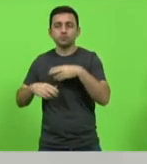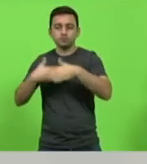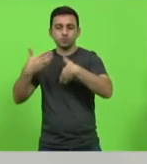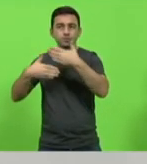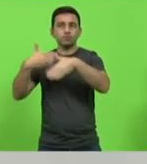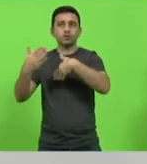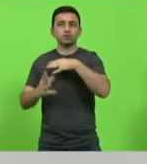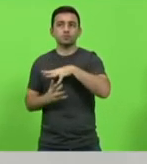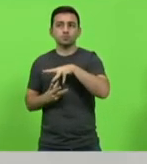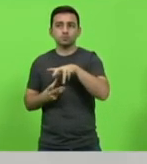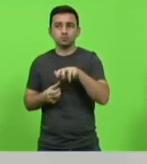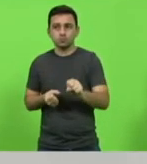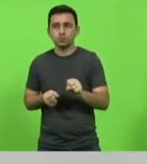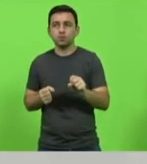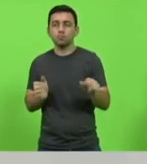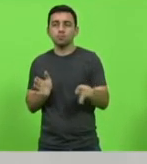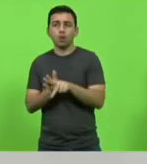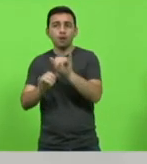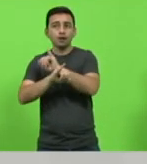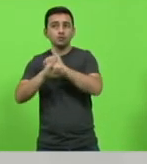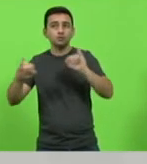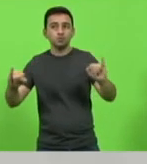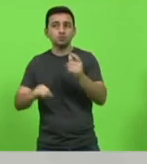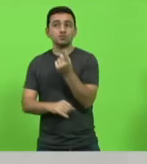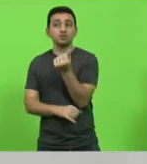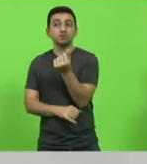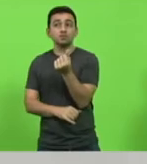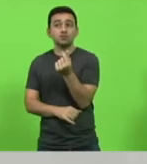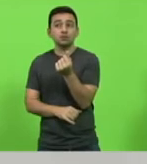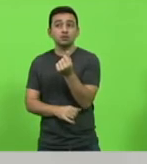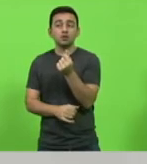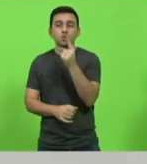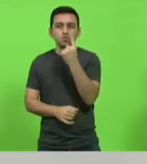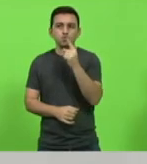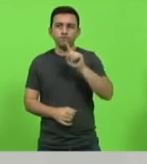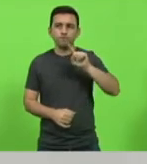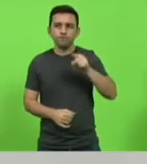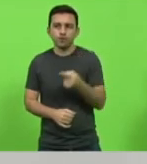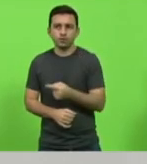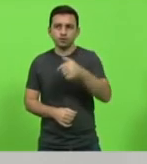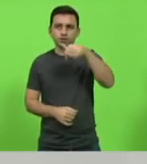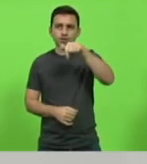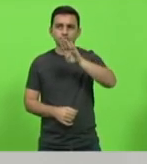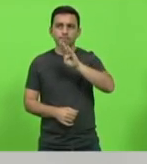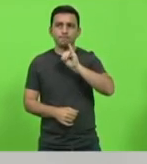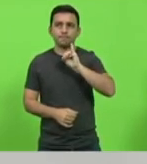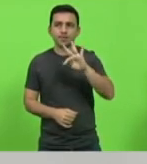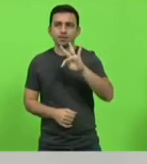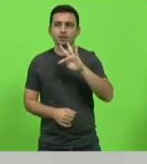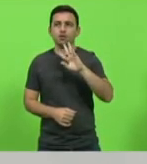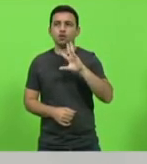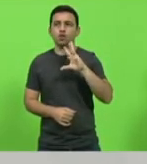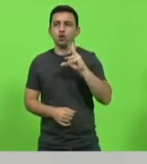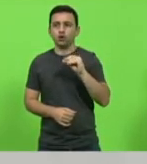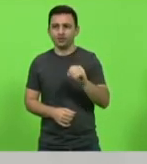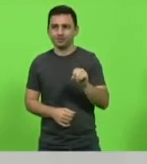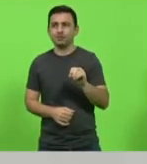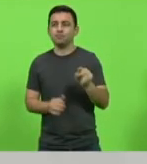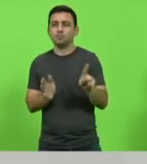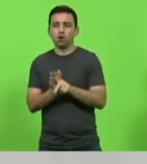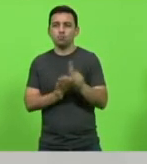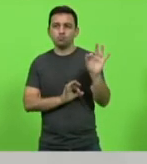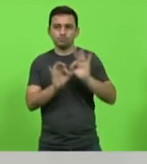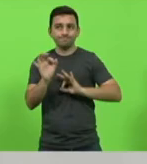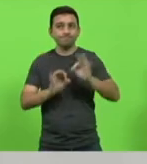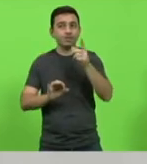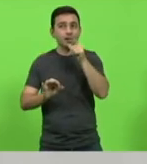sustentável sobre o anúncio de investimentos na ordem de 1,7 bilhão em planejamento